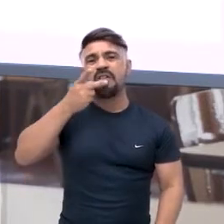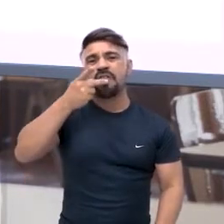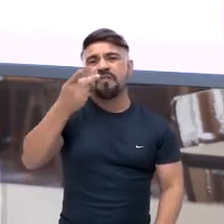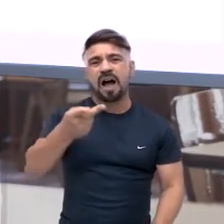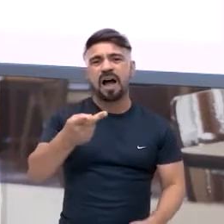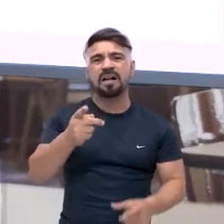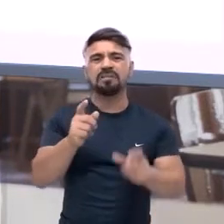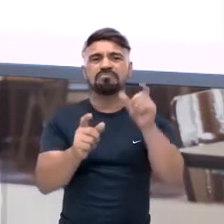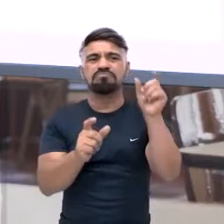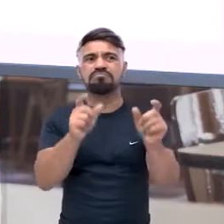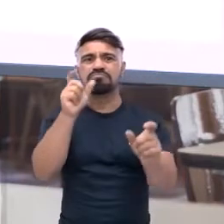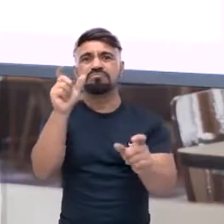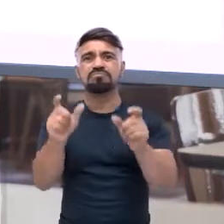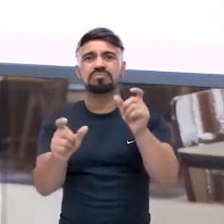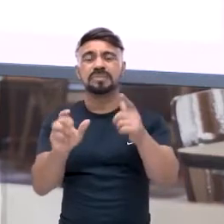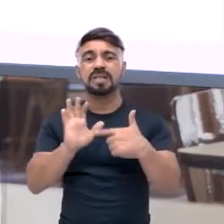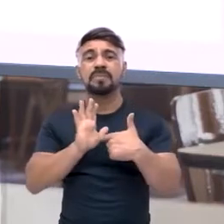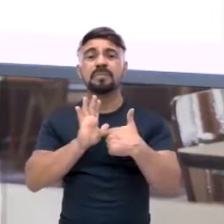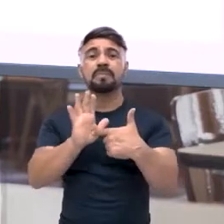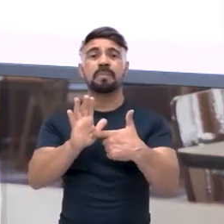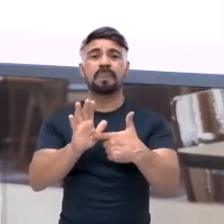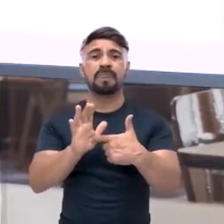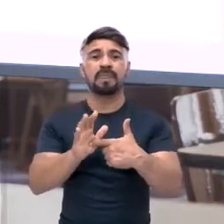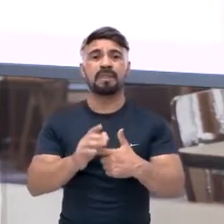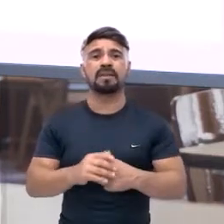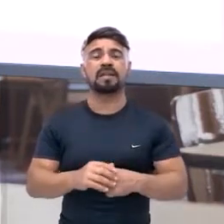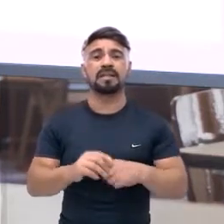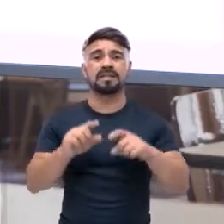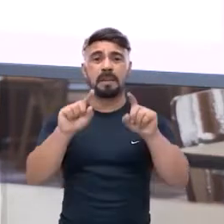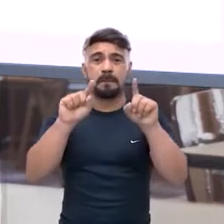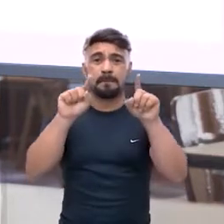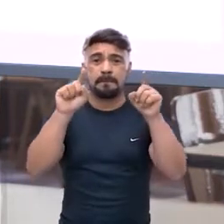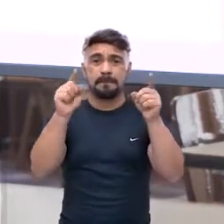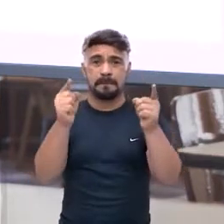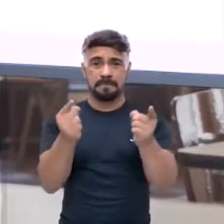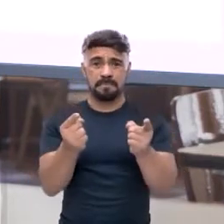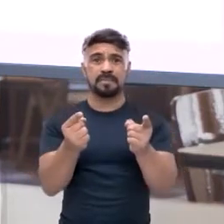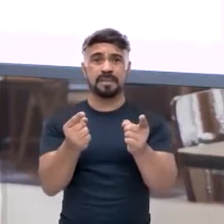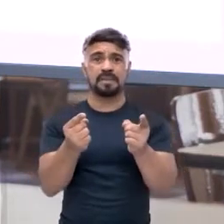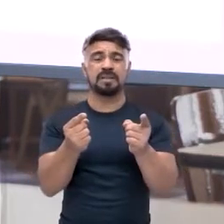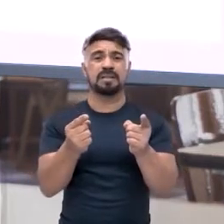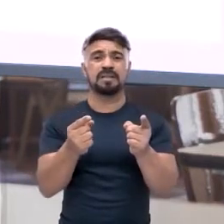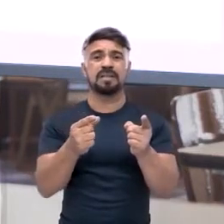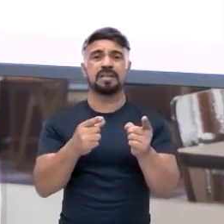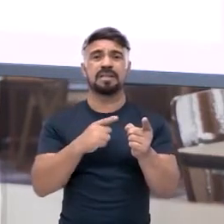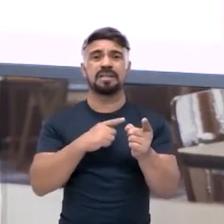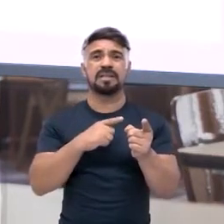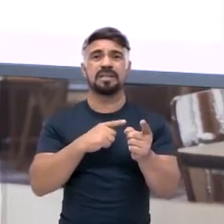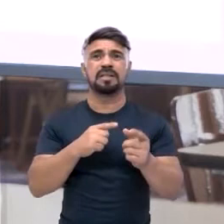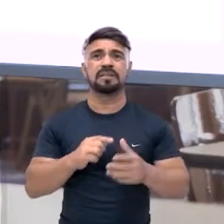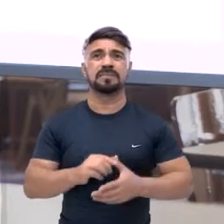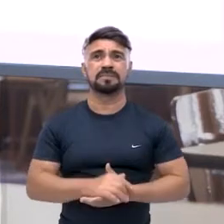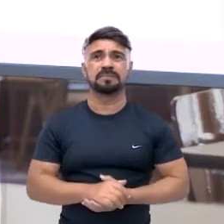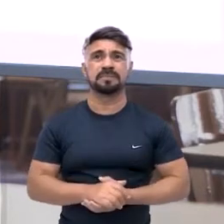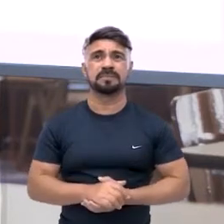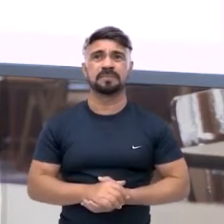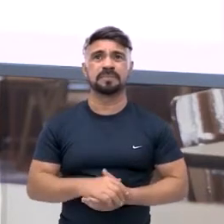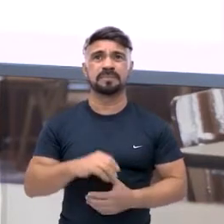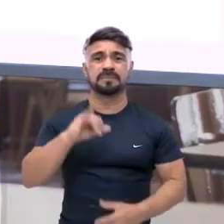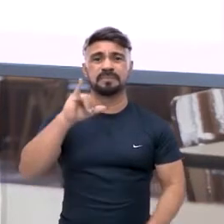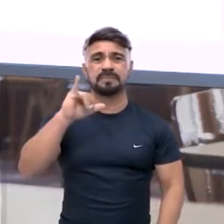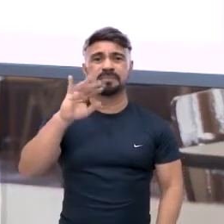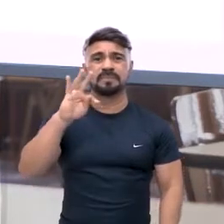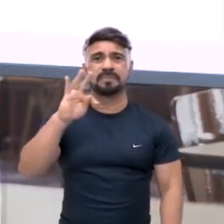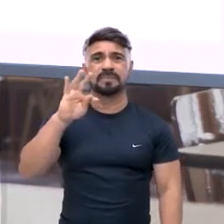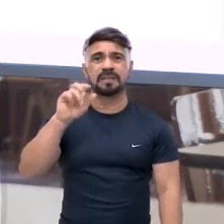essas falas ou essas passagens que aparecem entre parênteses e que estão em itálico. O que